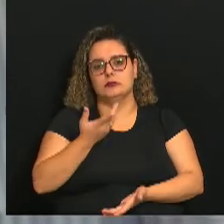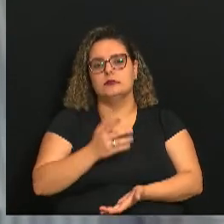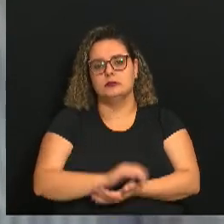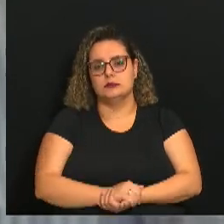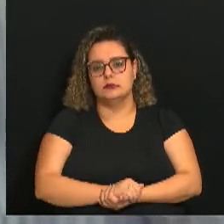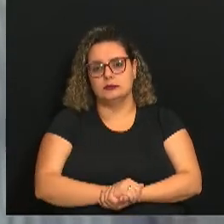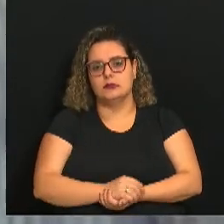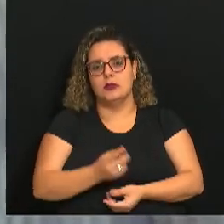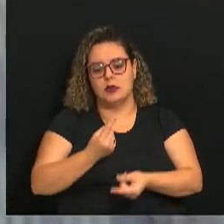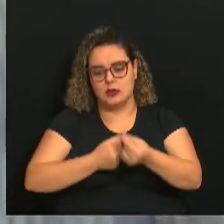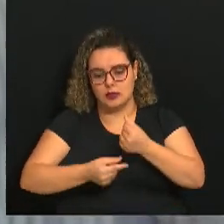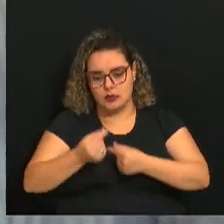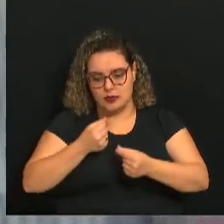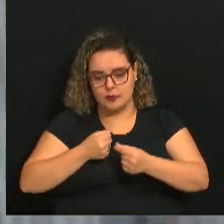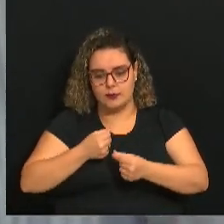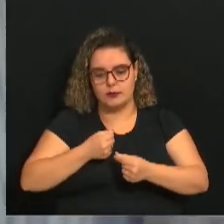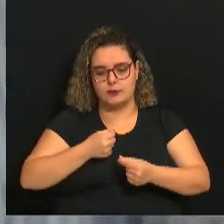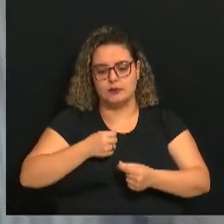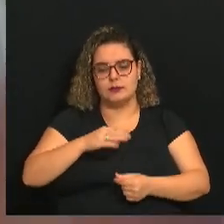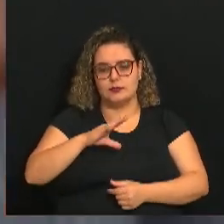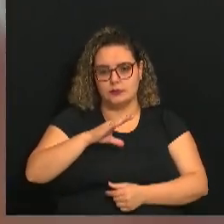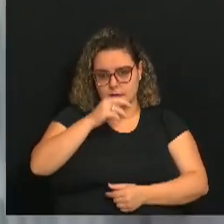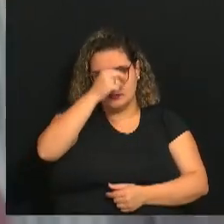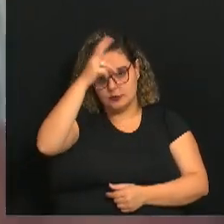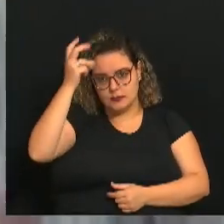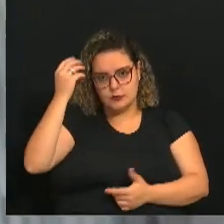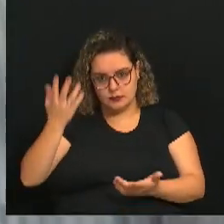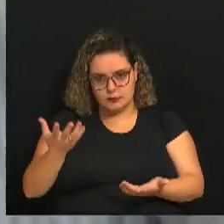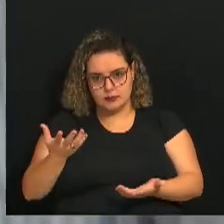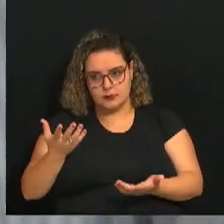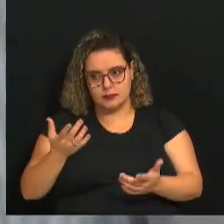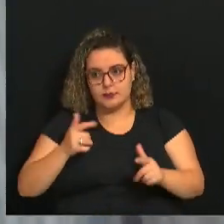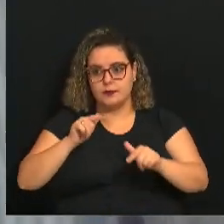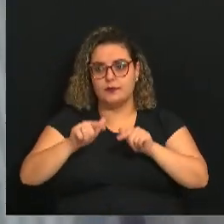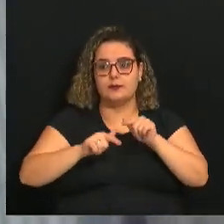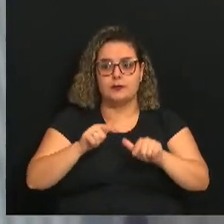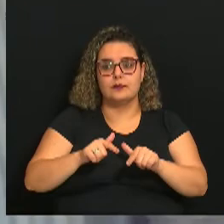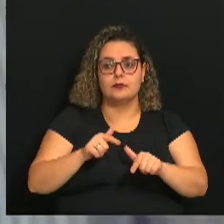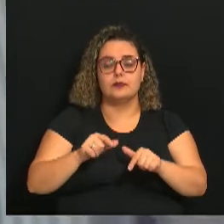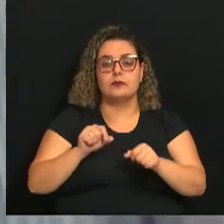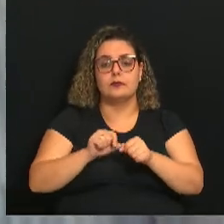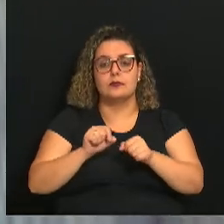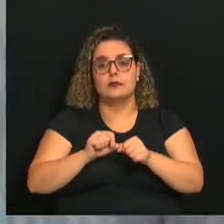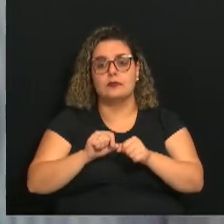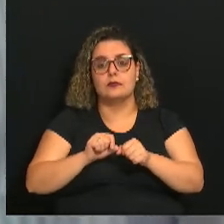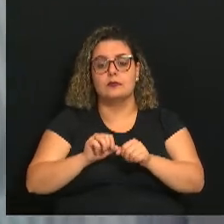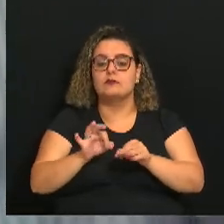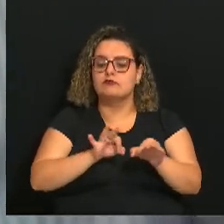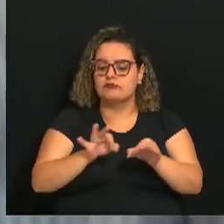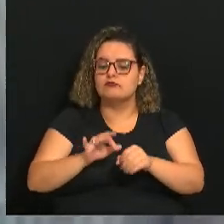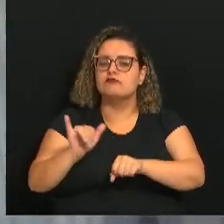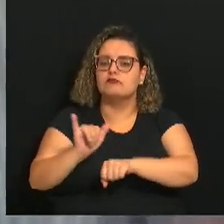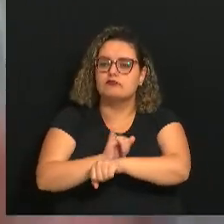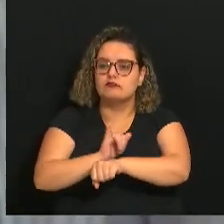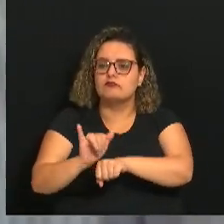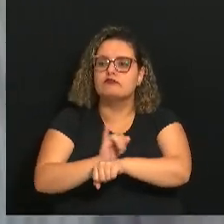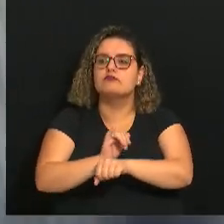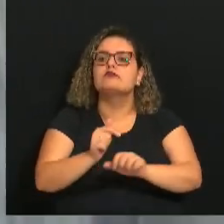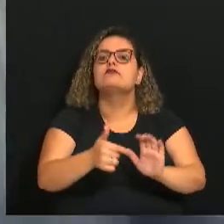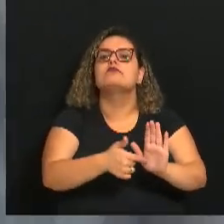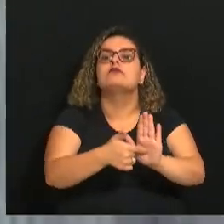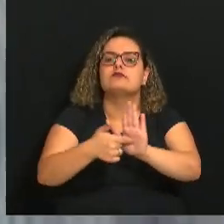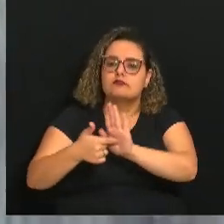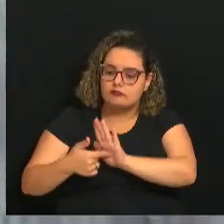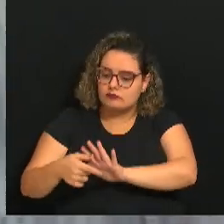do município nesse momento. Mas aí é um trabalho que está sendo feito, muito bem elaborado, para mostrar que há